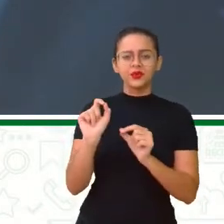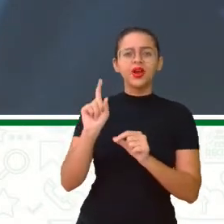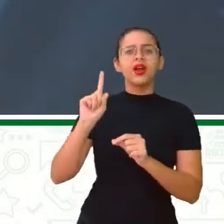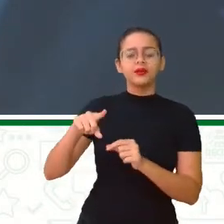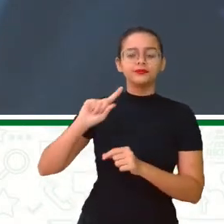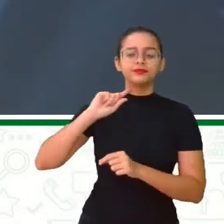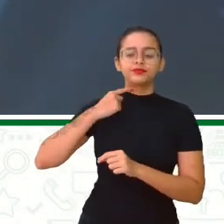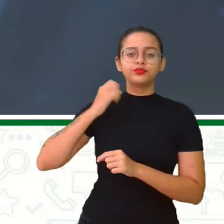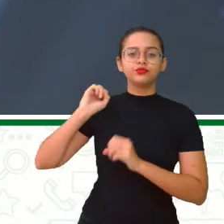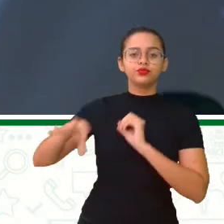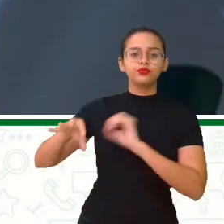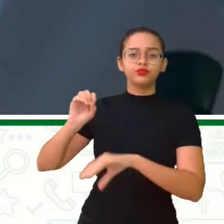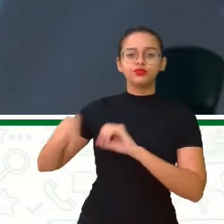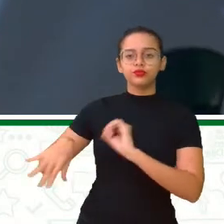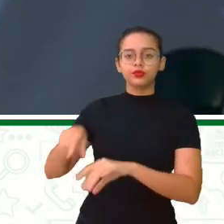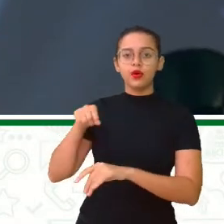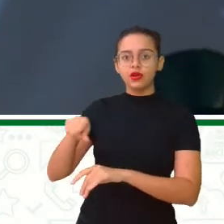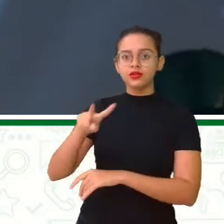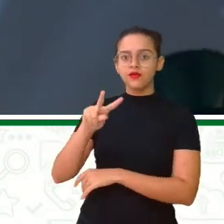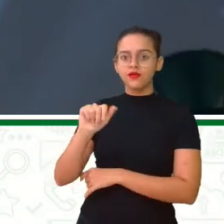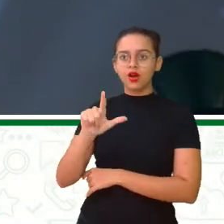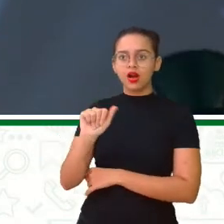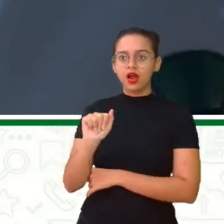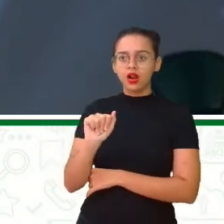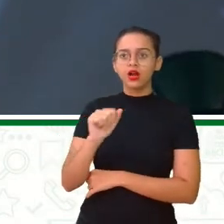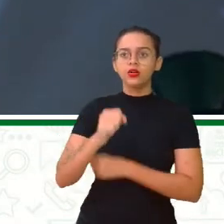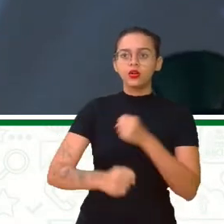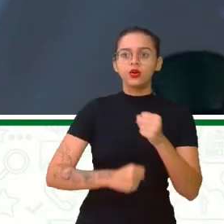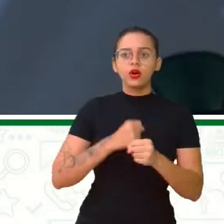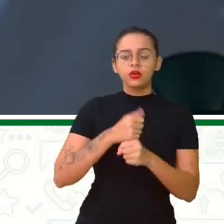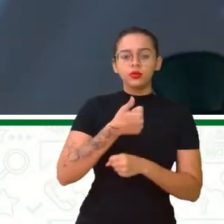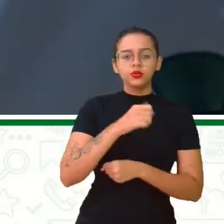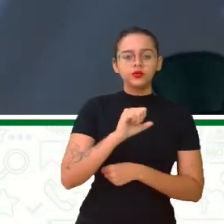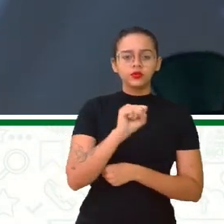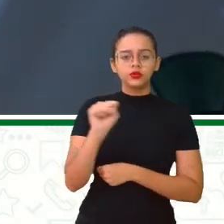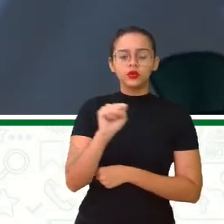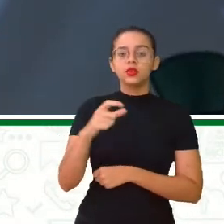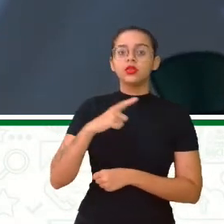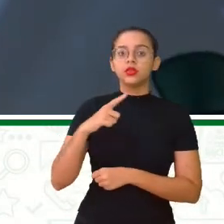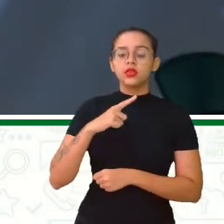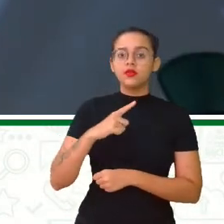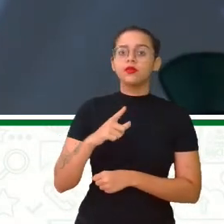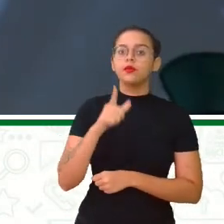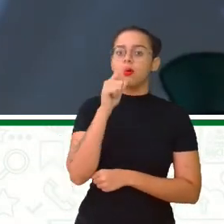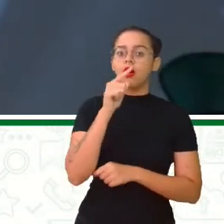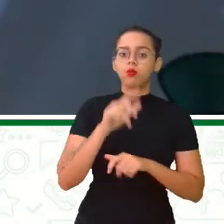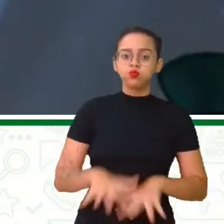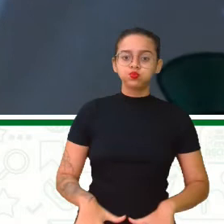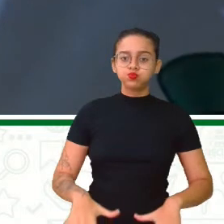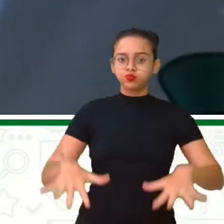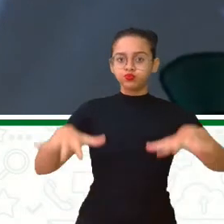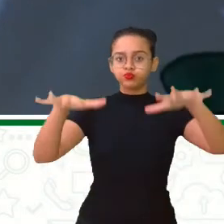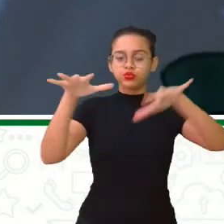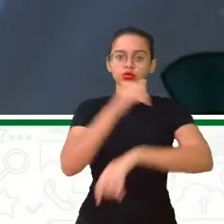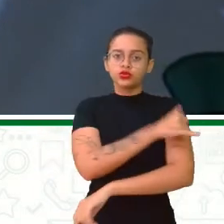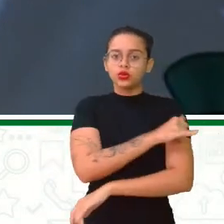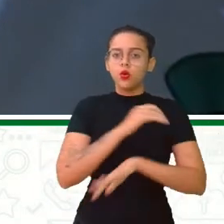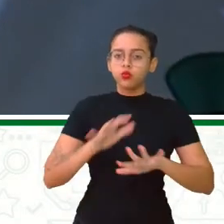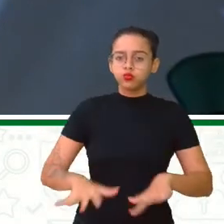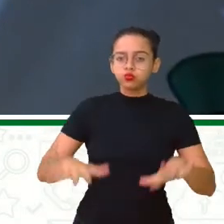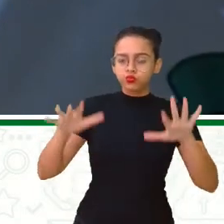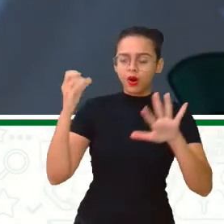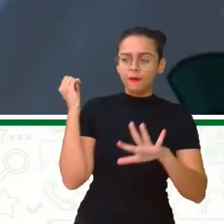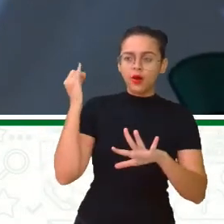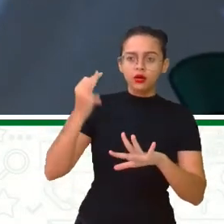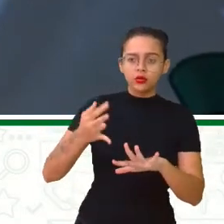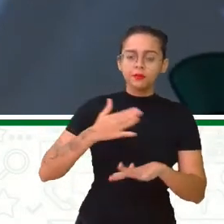os dejetos. Essa vala, no ano de 88, teve uma das maiores enchentes do Rio de Janeiro e ela encheu. Durante a